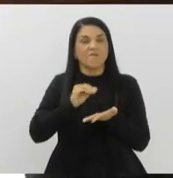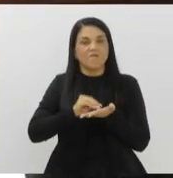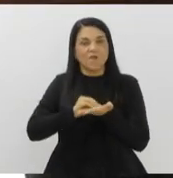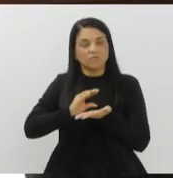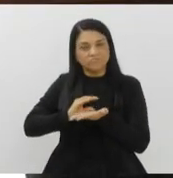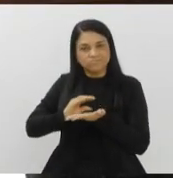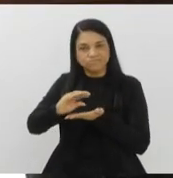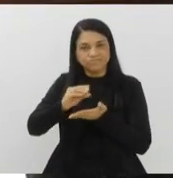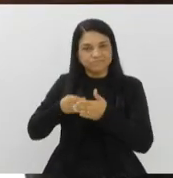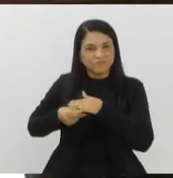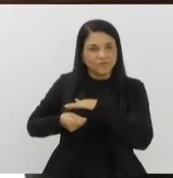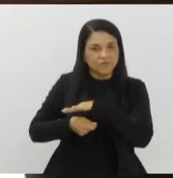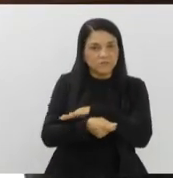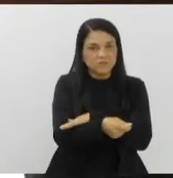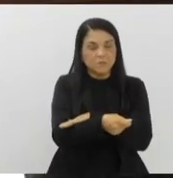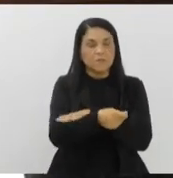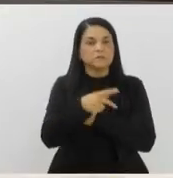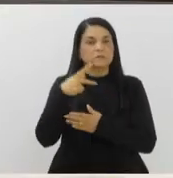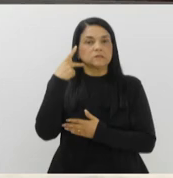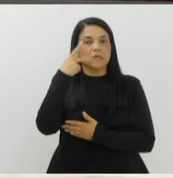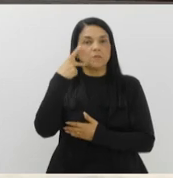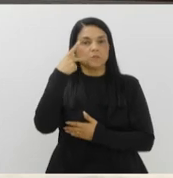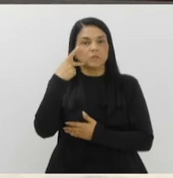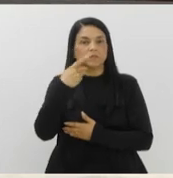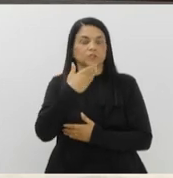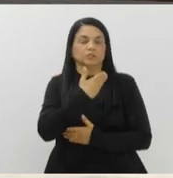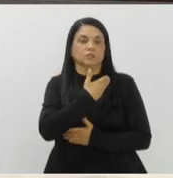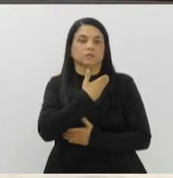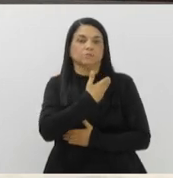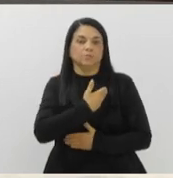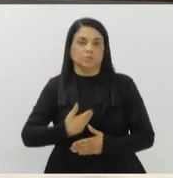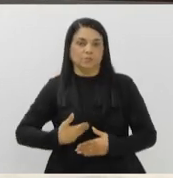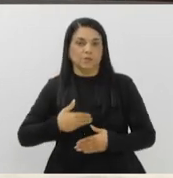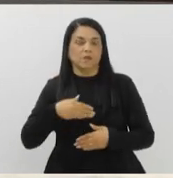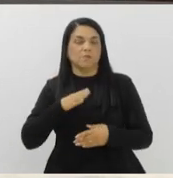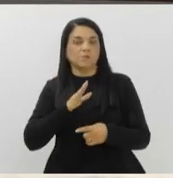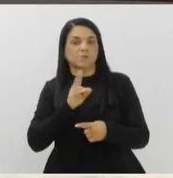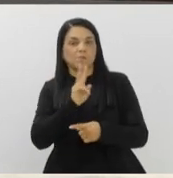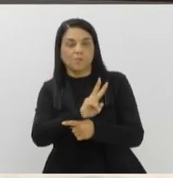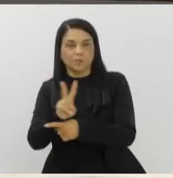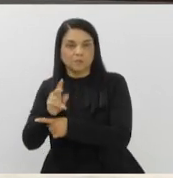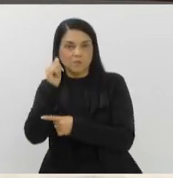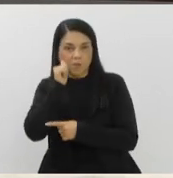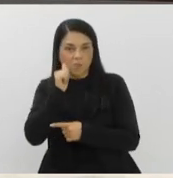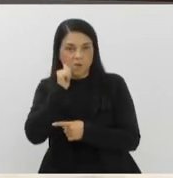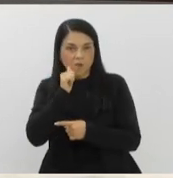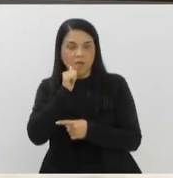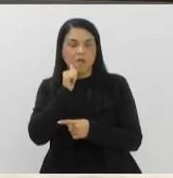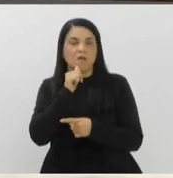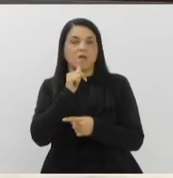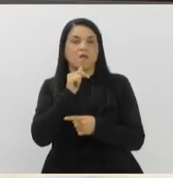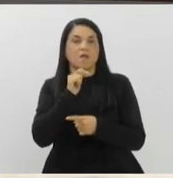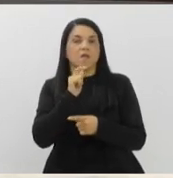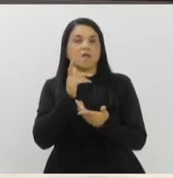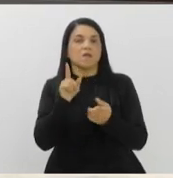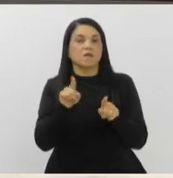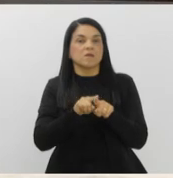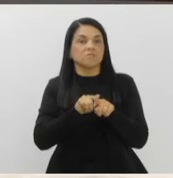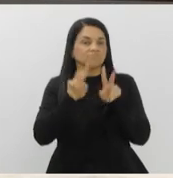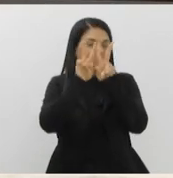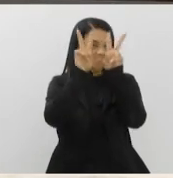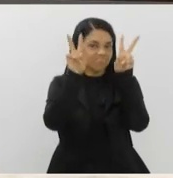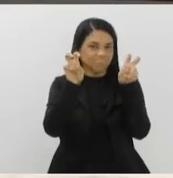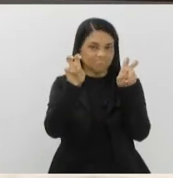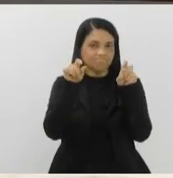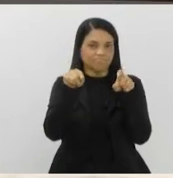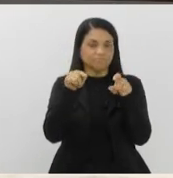das políticas de proteção à mulher e o desmonte das políticas públicas centrais no que tange às temáticas de